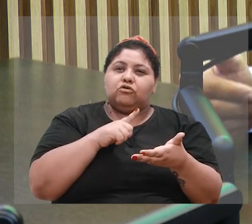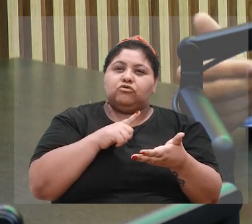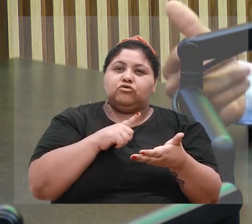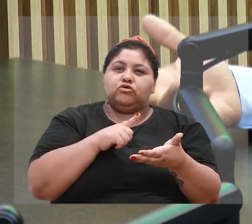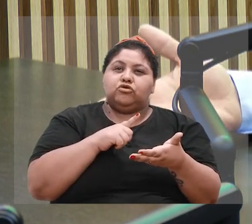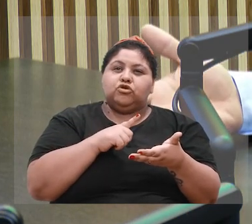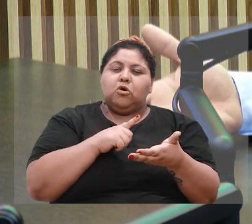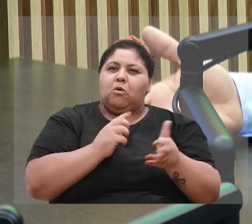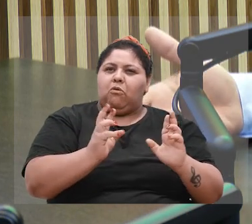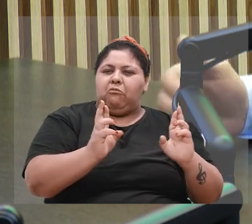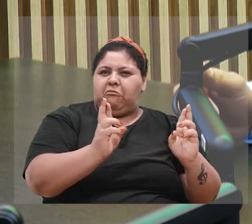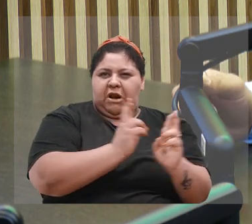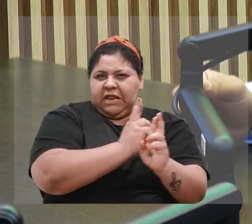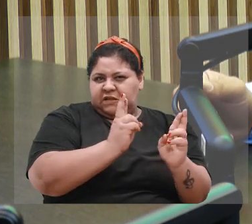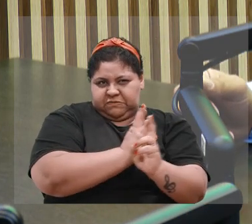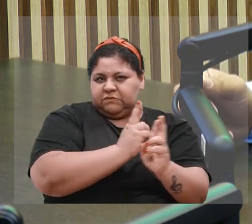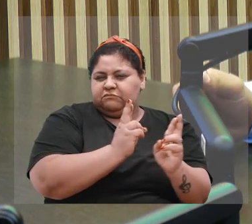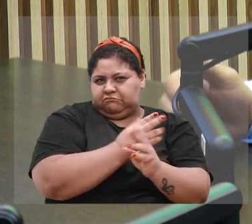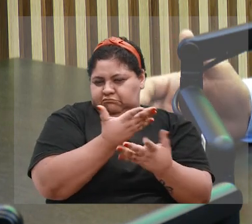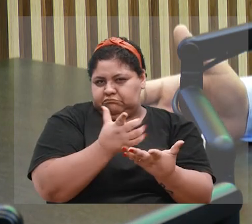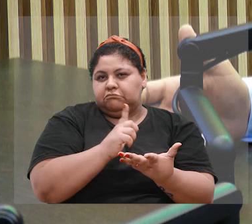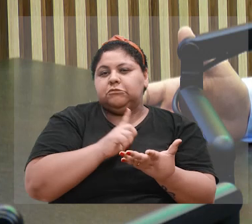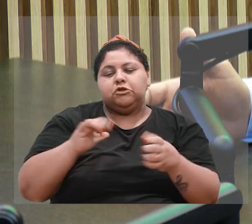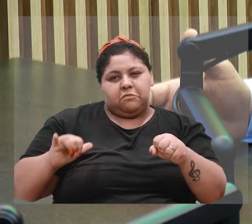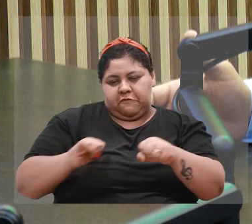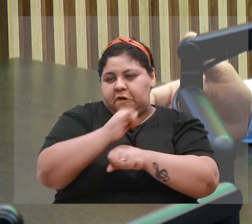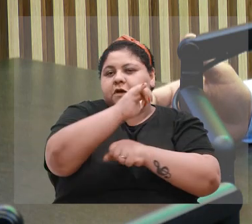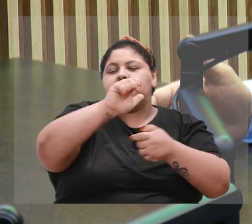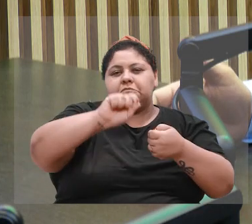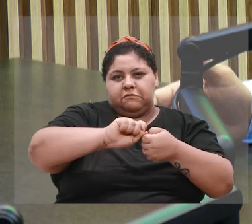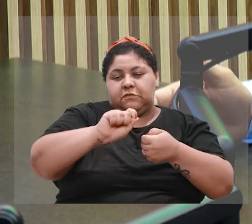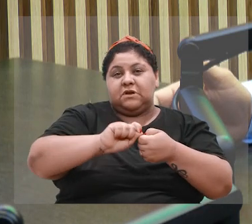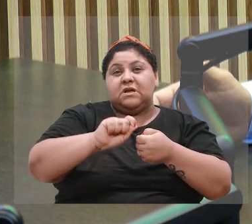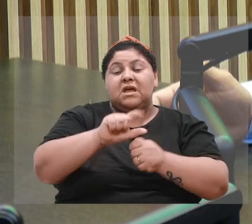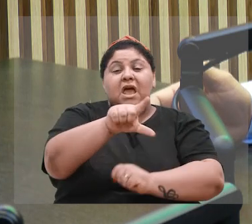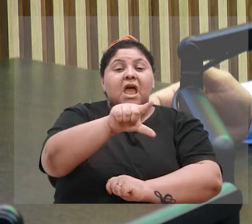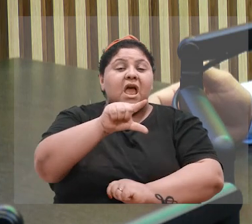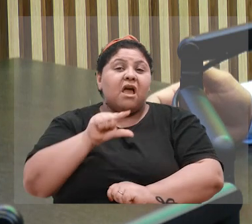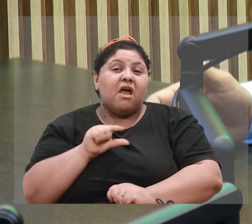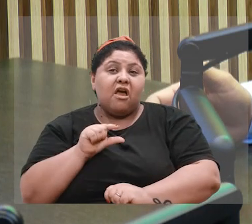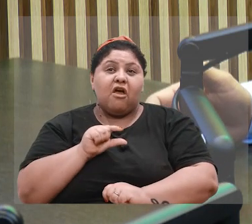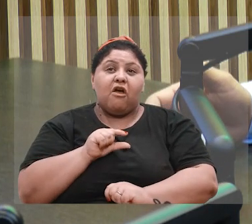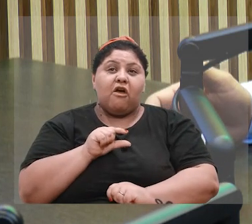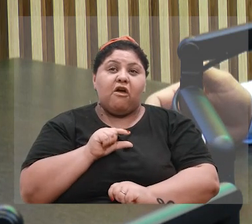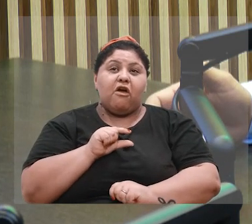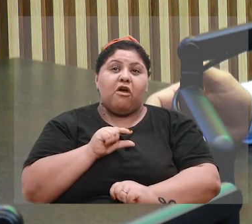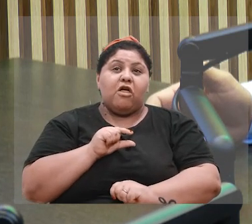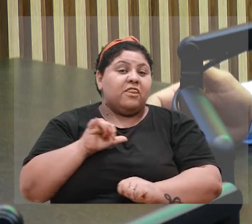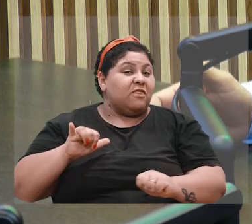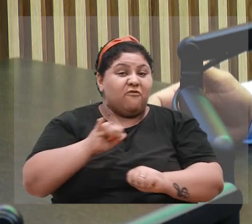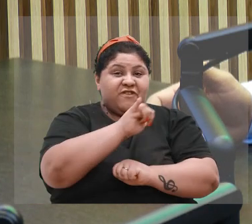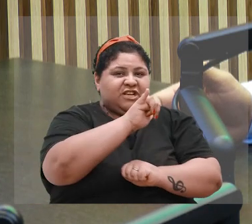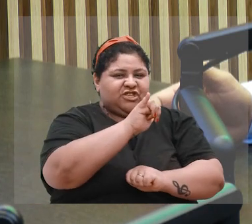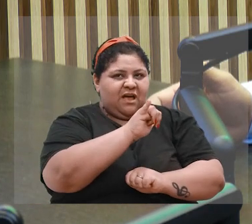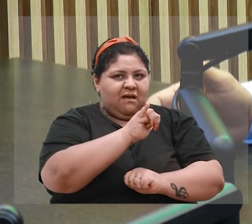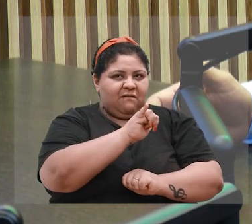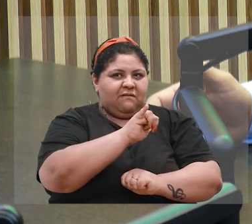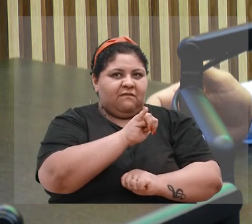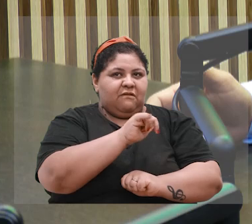viagem para realizar. Então eu optei por abrir mão dessa viagem naquele momento para vir pro